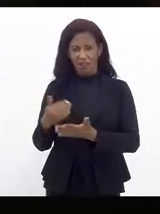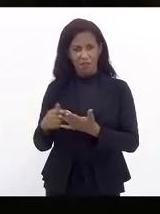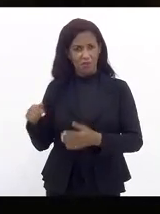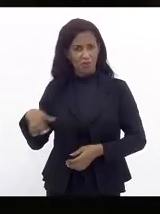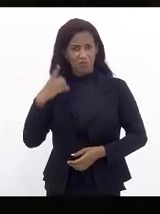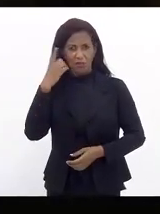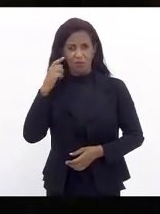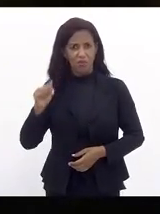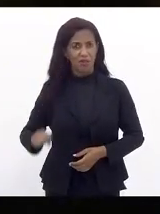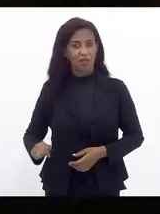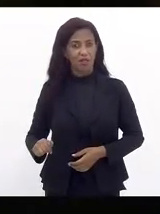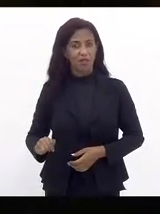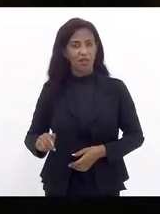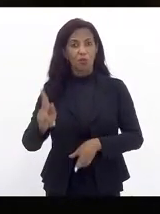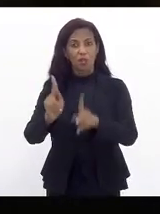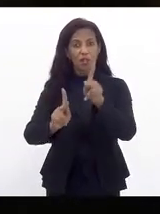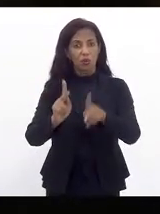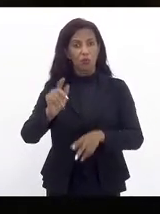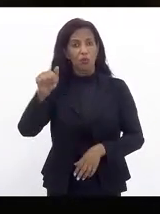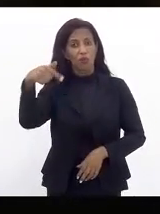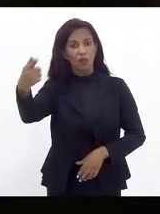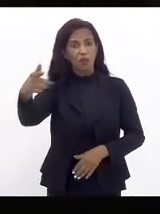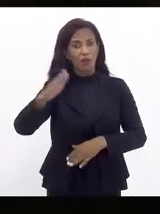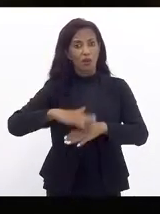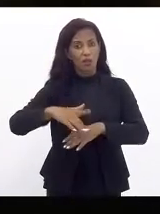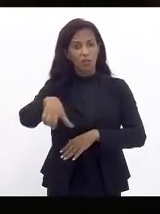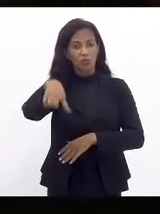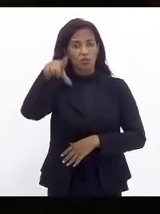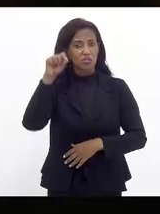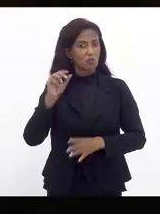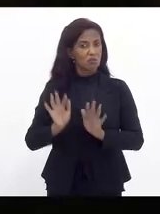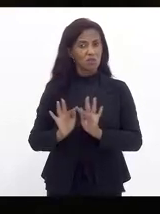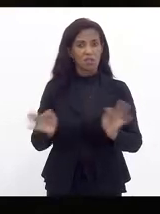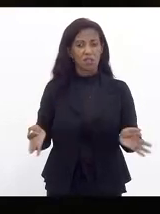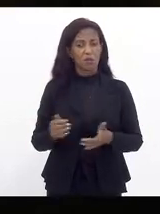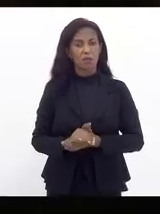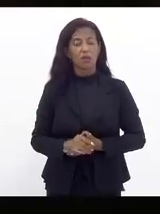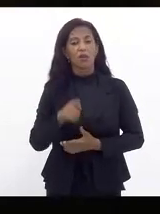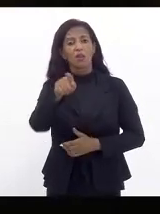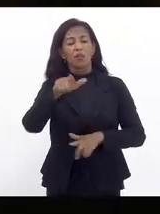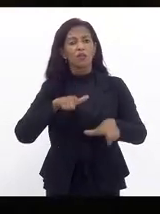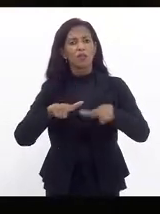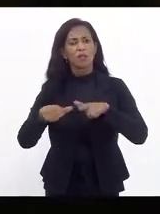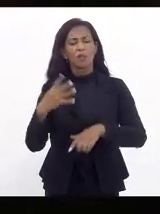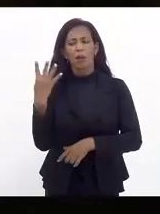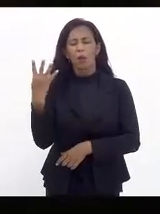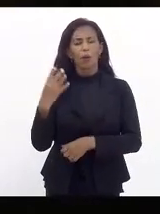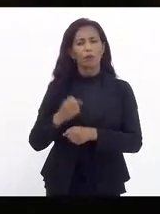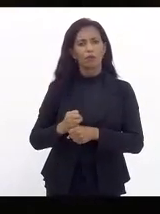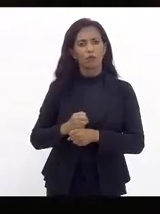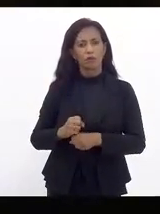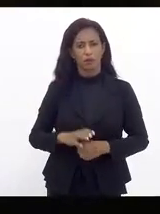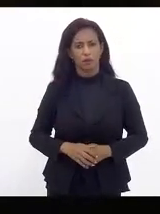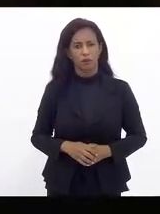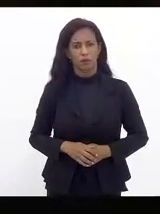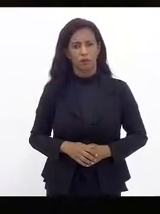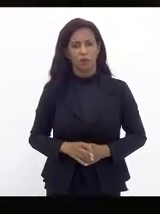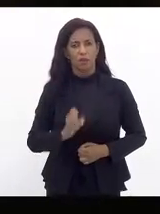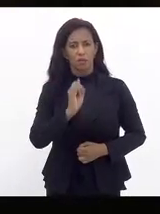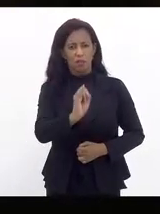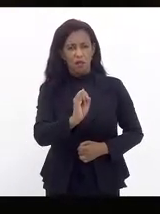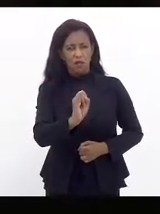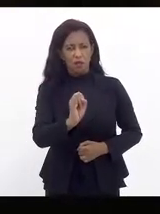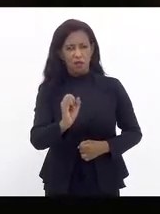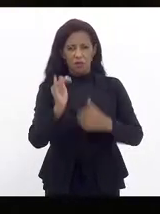nenhum, mas sim do povo que nos elegeu. Simples assim, você trabalha 4 anos. Se você